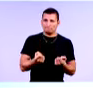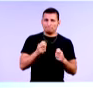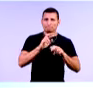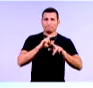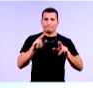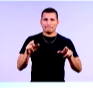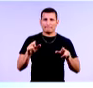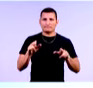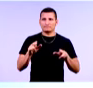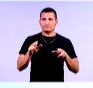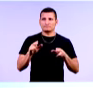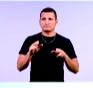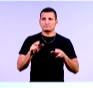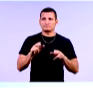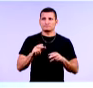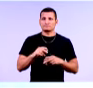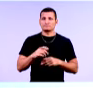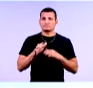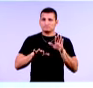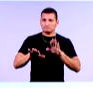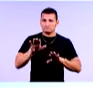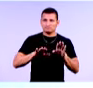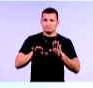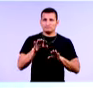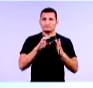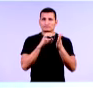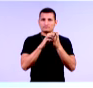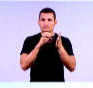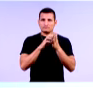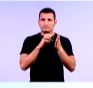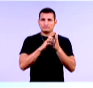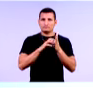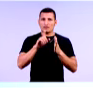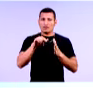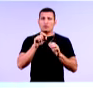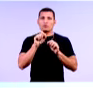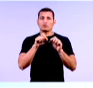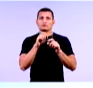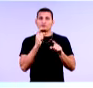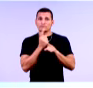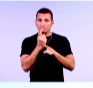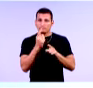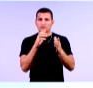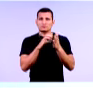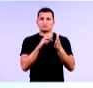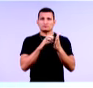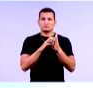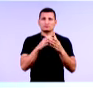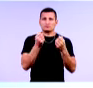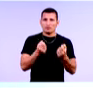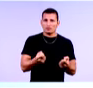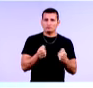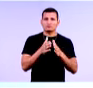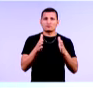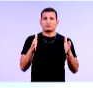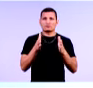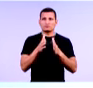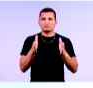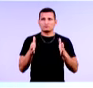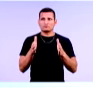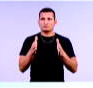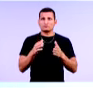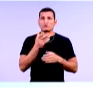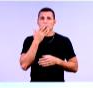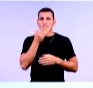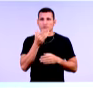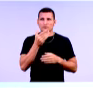né? Tem que tomar cuidado. Característica é o que identifica a característica. Peso, tamanho e